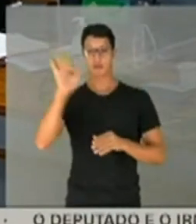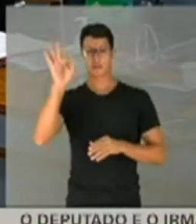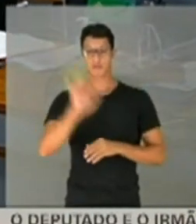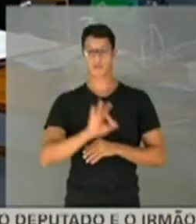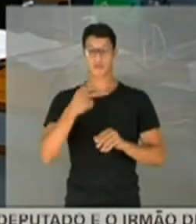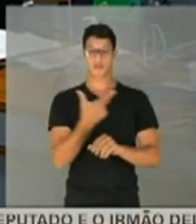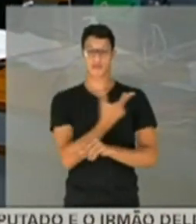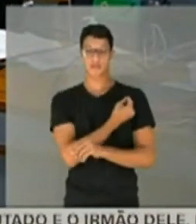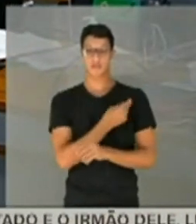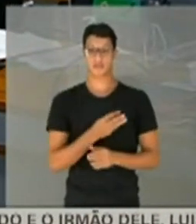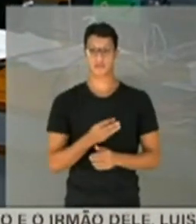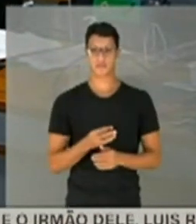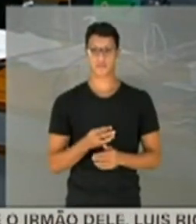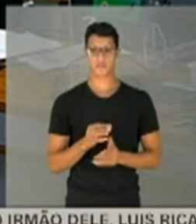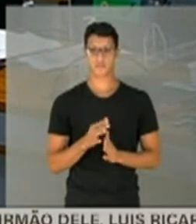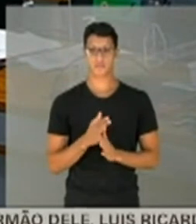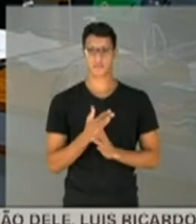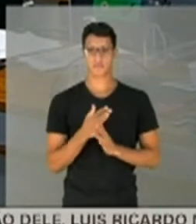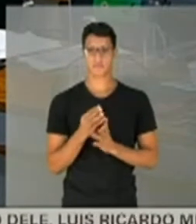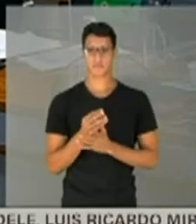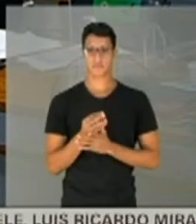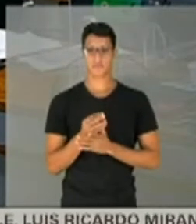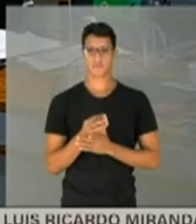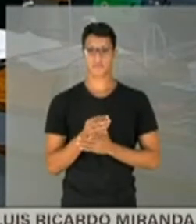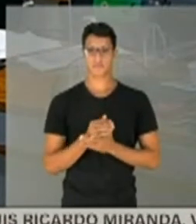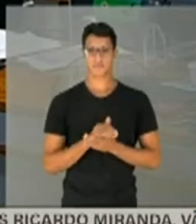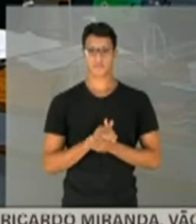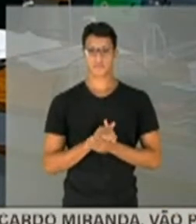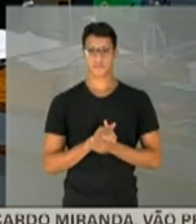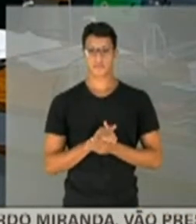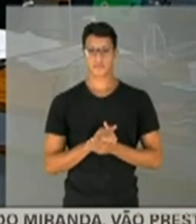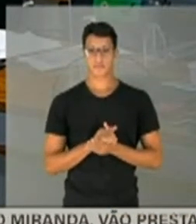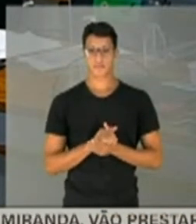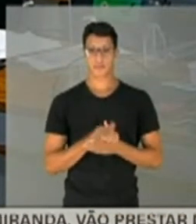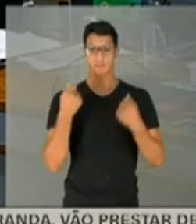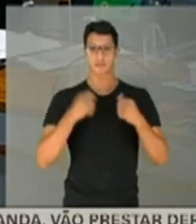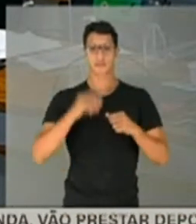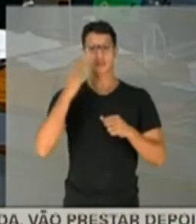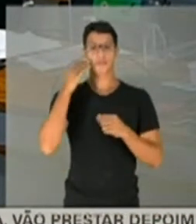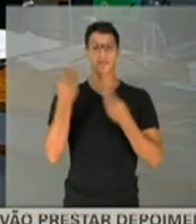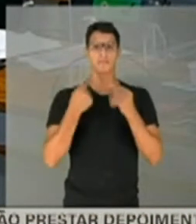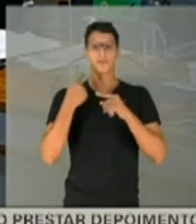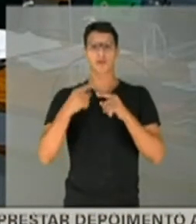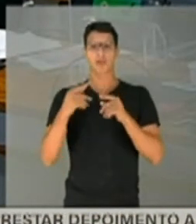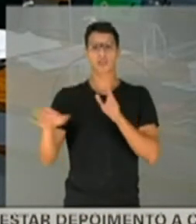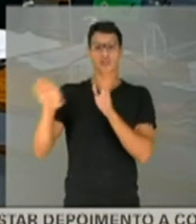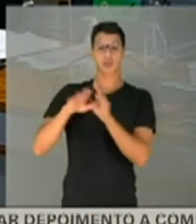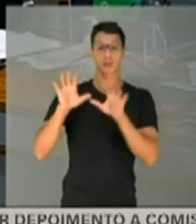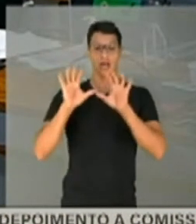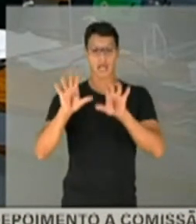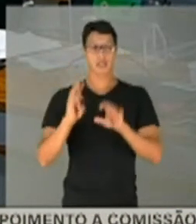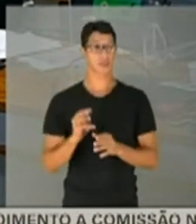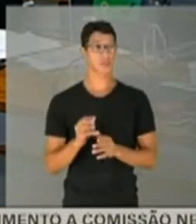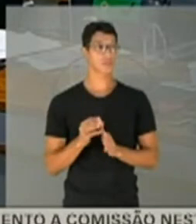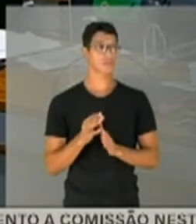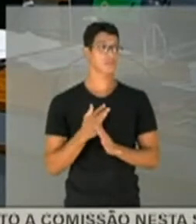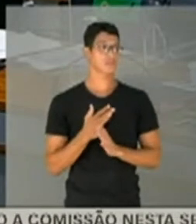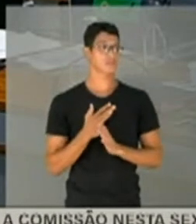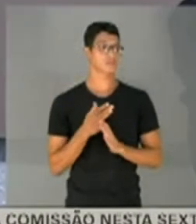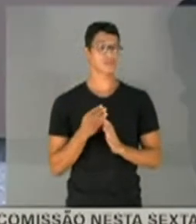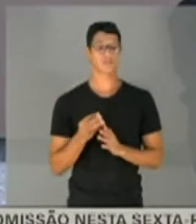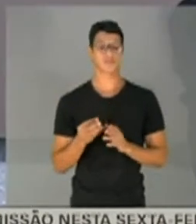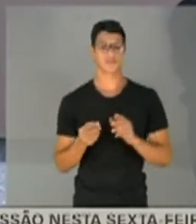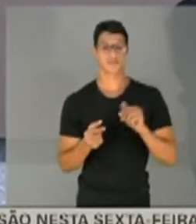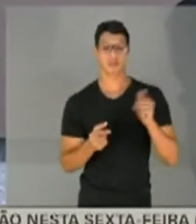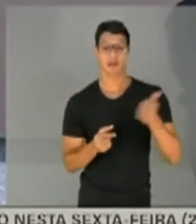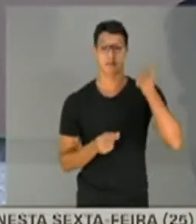Vou comentar sobre isso, senhor senador. Obrigado. Essa fase Preciso é de quando saber para por que quando? se chegou a isso. Esta fase é de quando para quando? A primeira